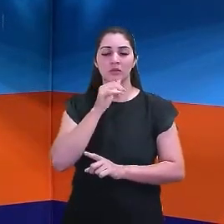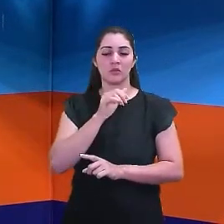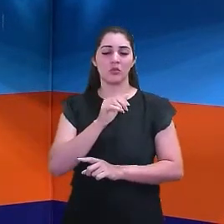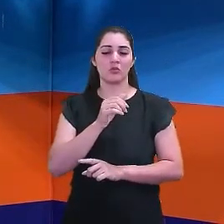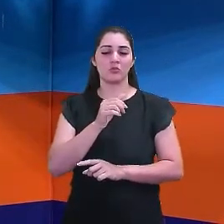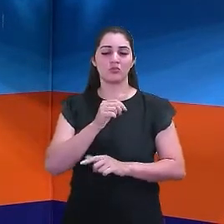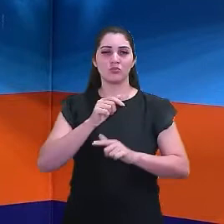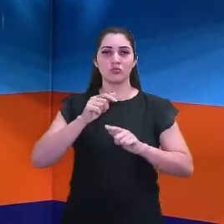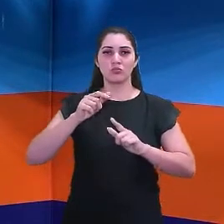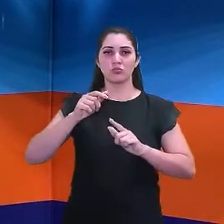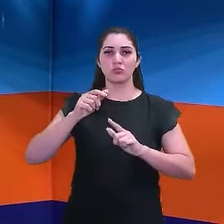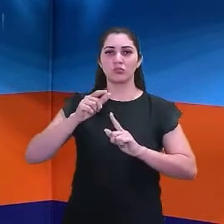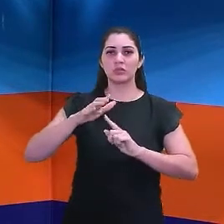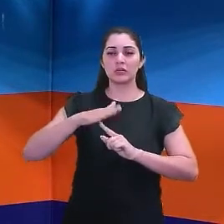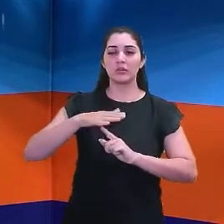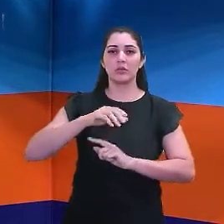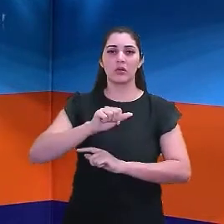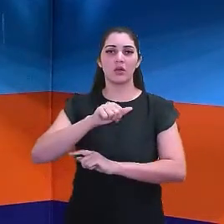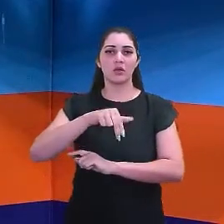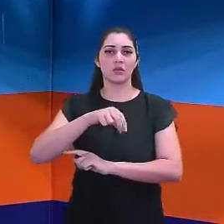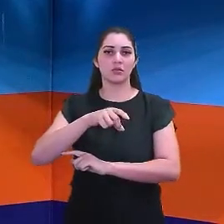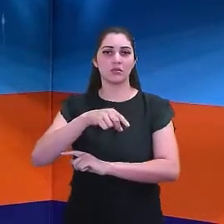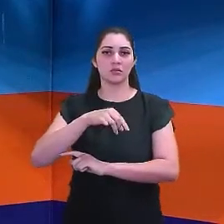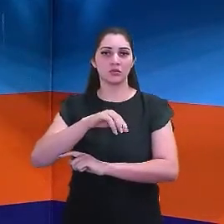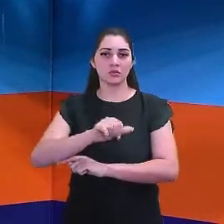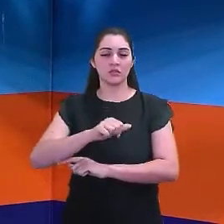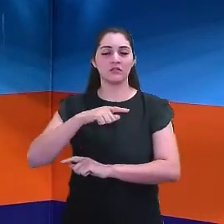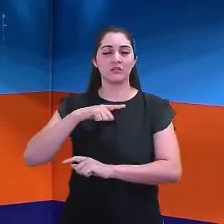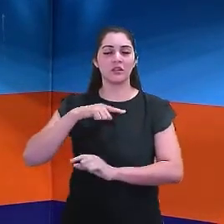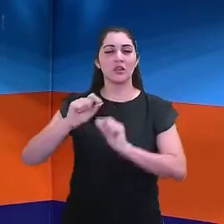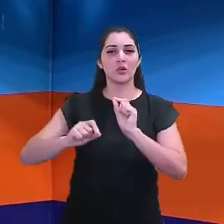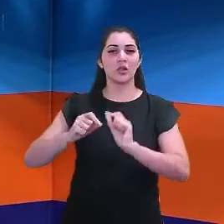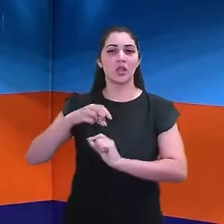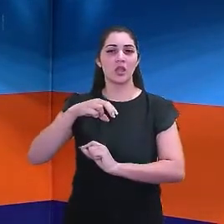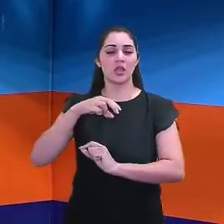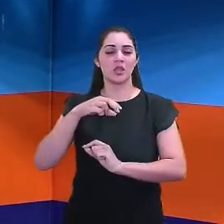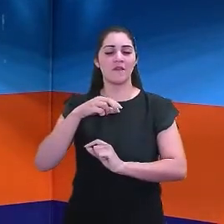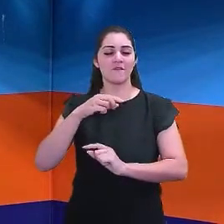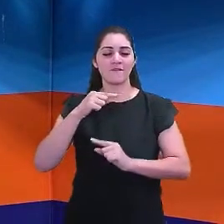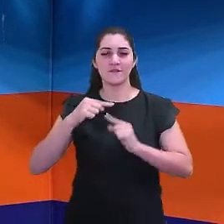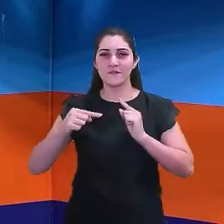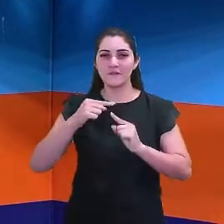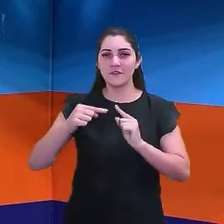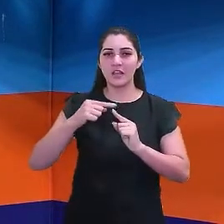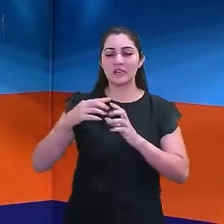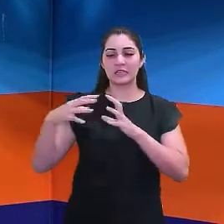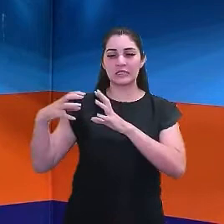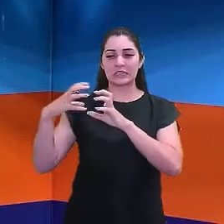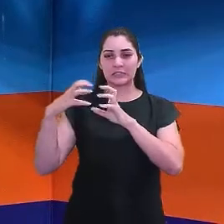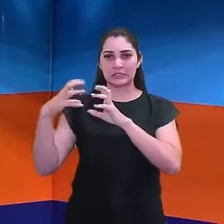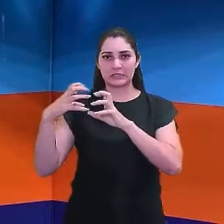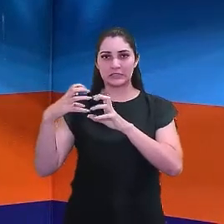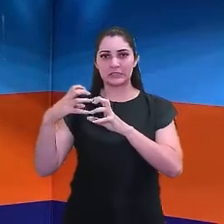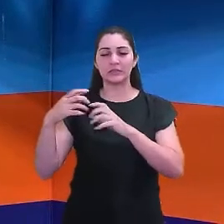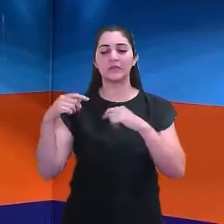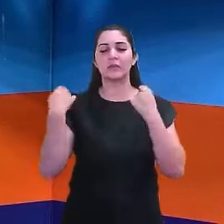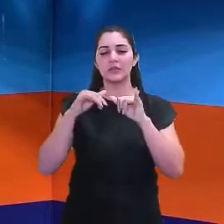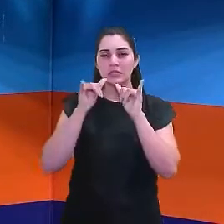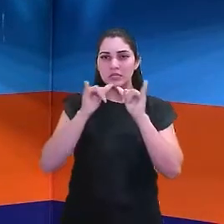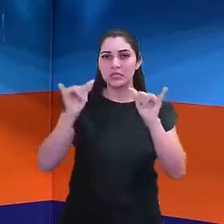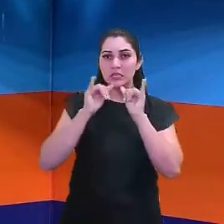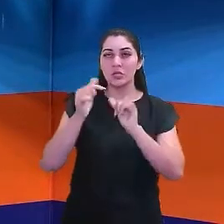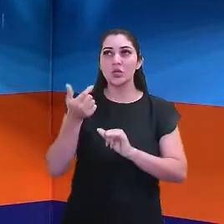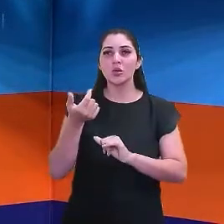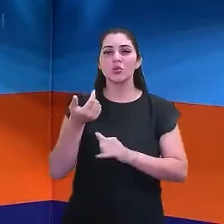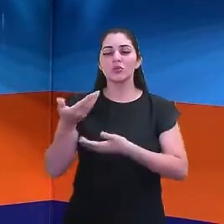anoxia a nível neurológico. Então vai ter necrose de tecido nervoso. Então, são informações, gente, que está dialogando com outros saberes, com